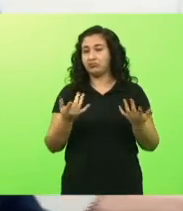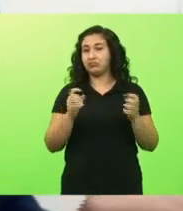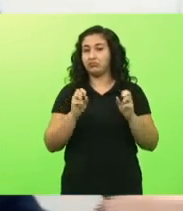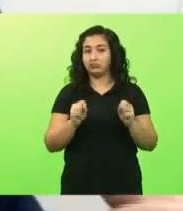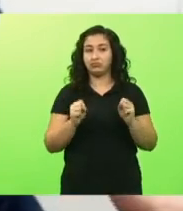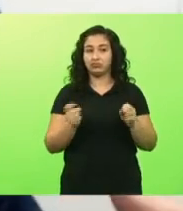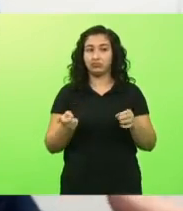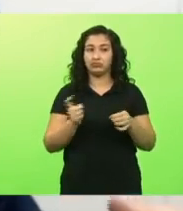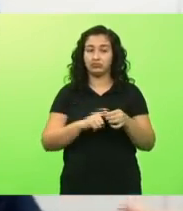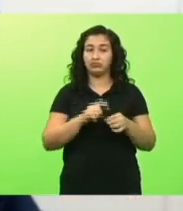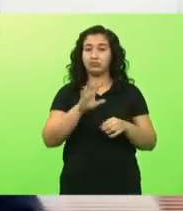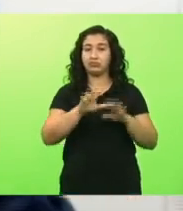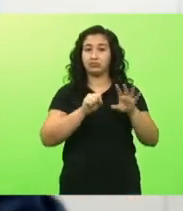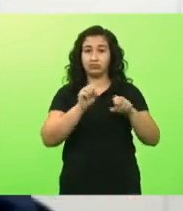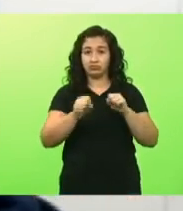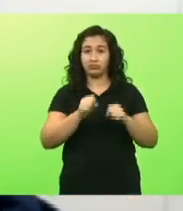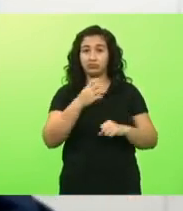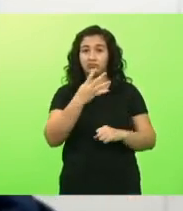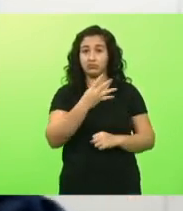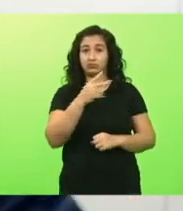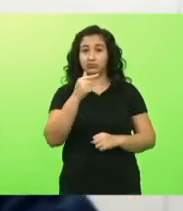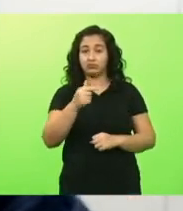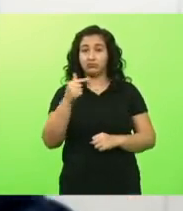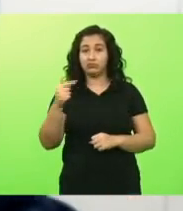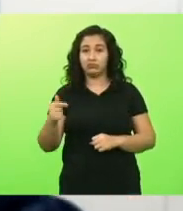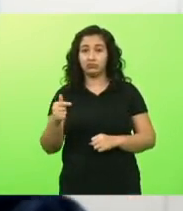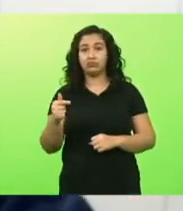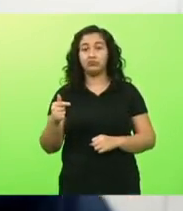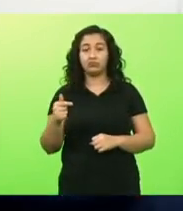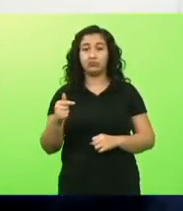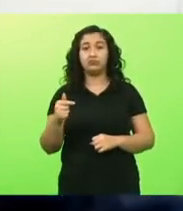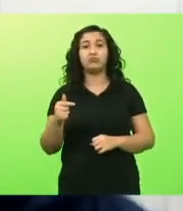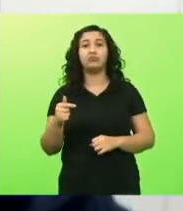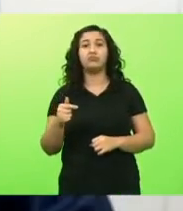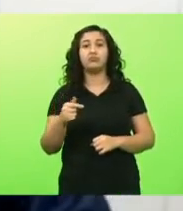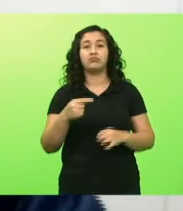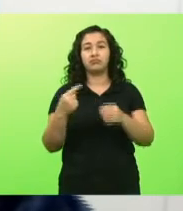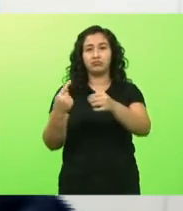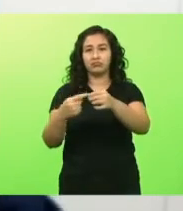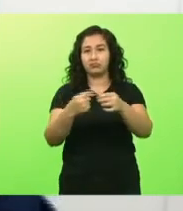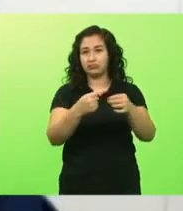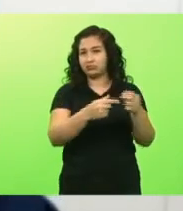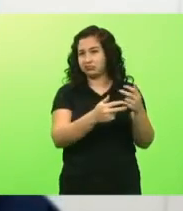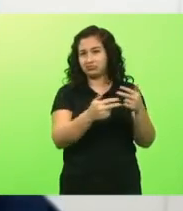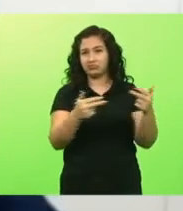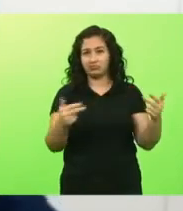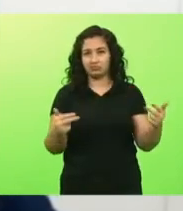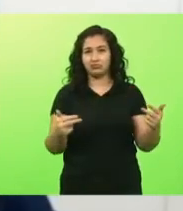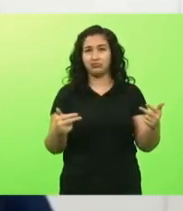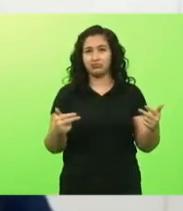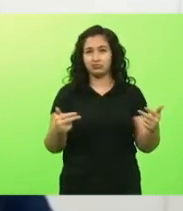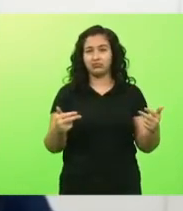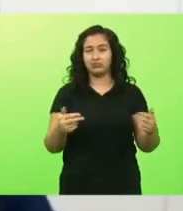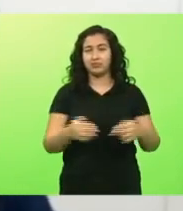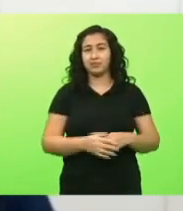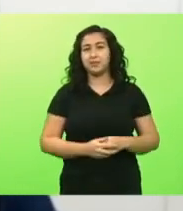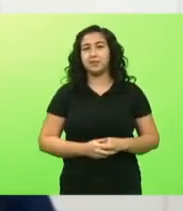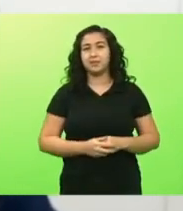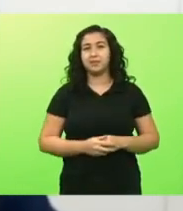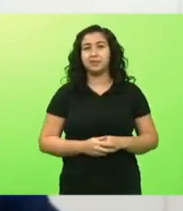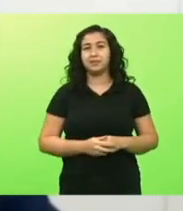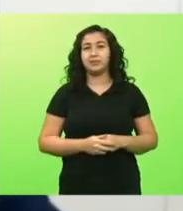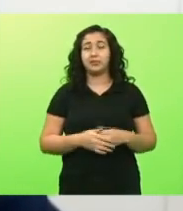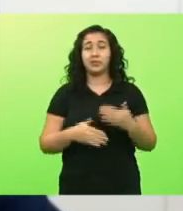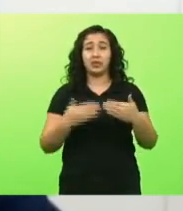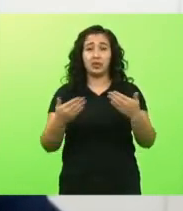pegar a 477 de Canoinhas, a Major Vieira, até sair na 116, e daí subindo